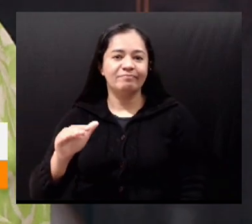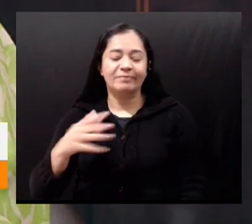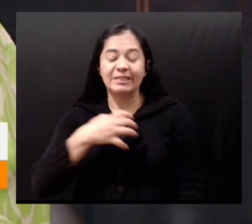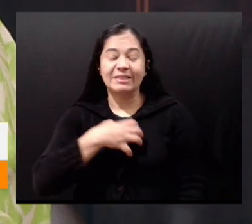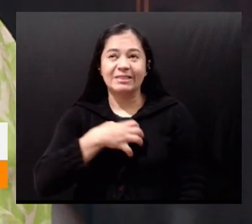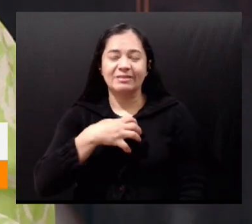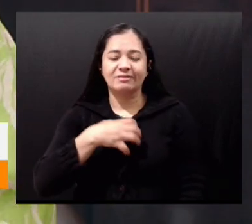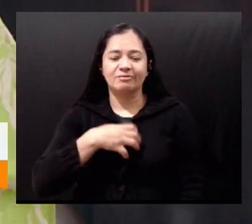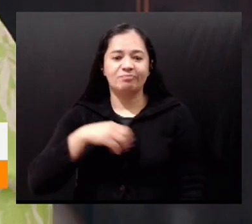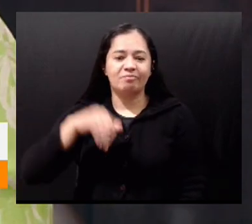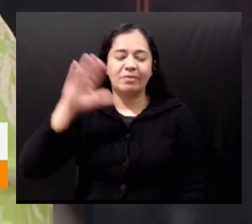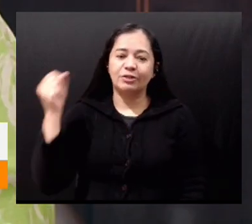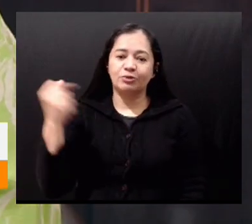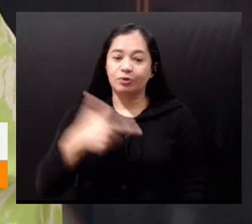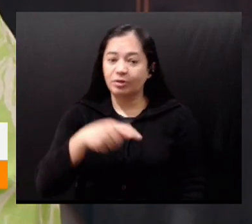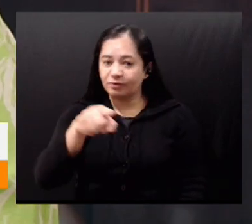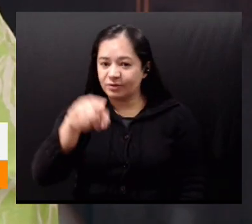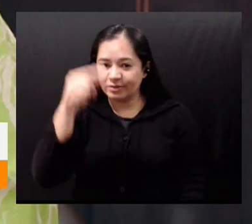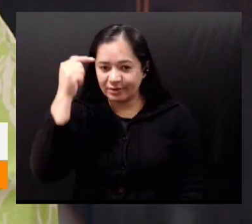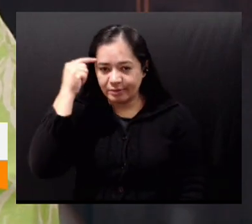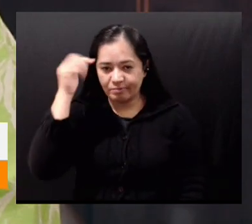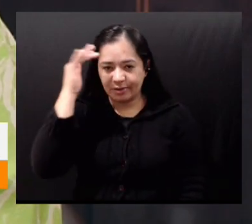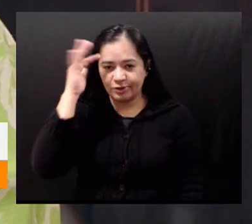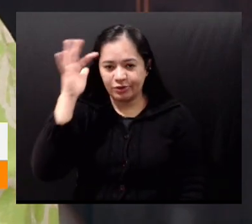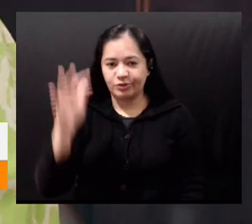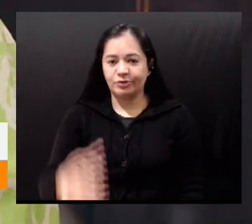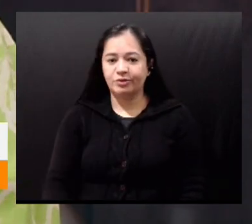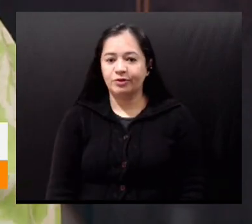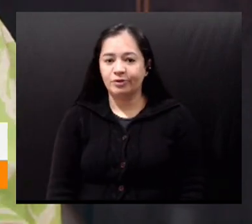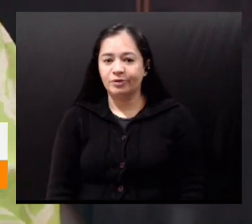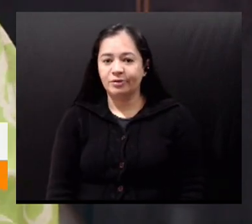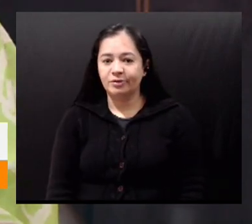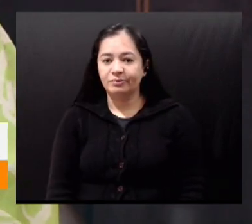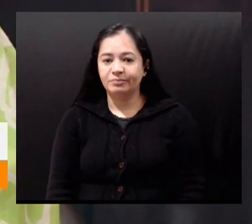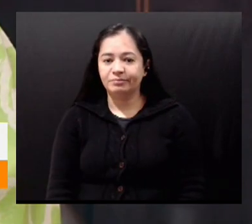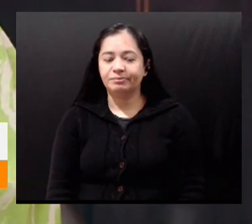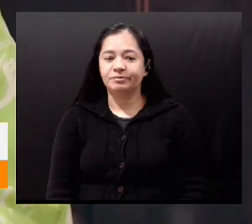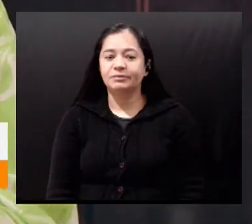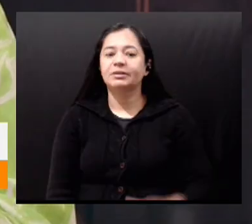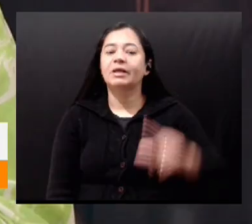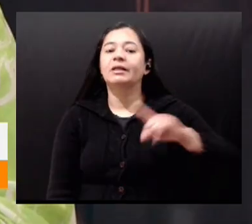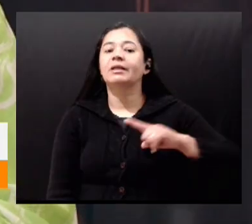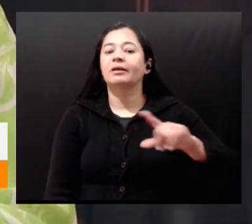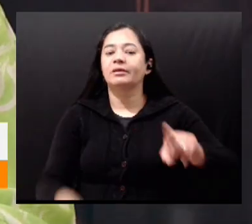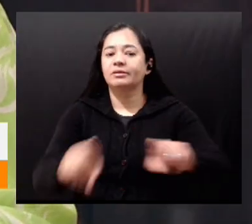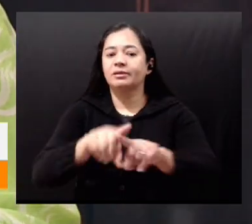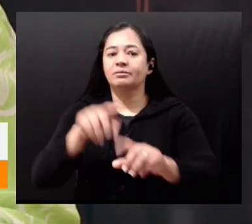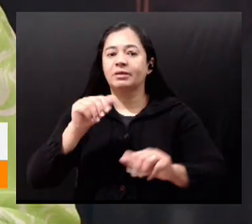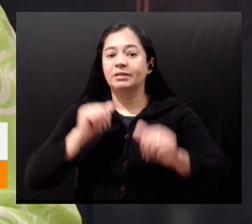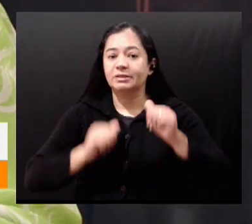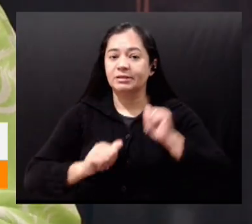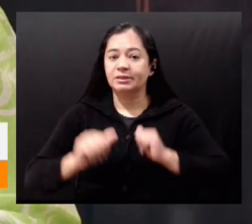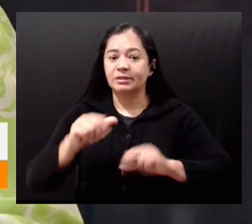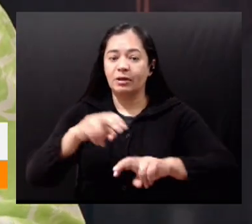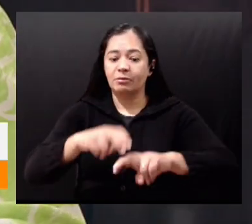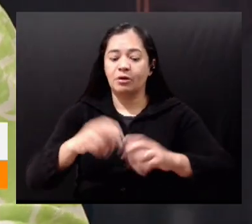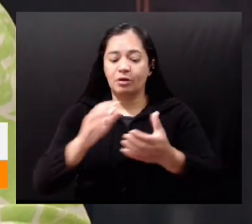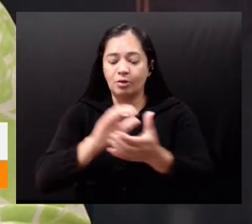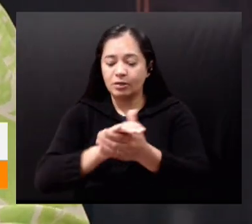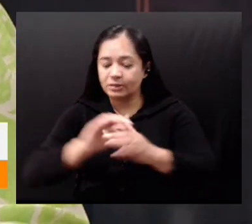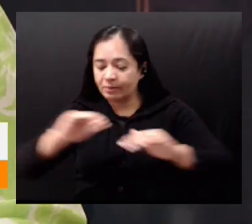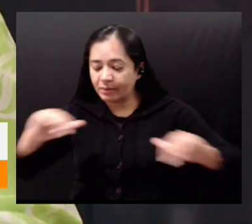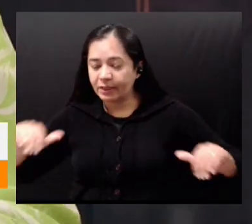possa imaginar. Então, existe também a ansiedade por separação. Uhum. Separação de casal,